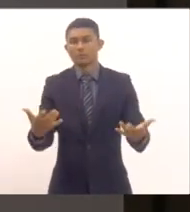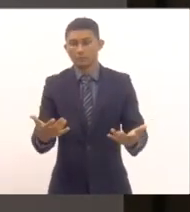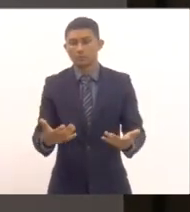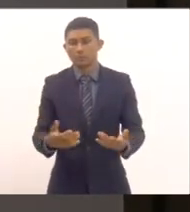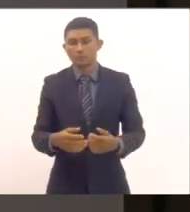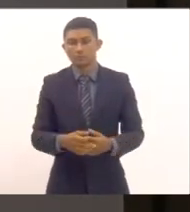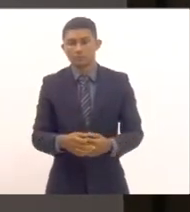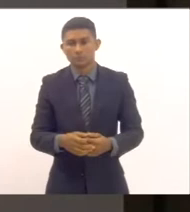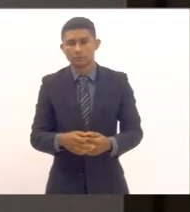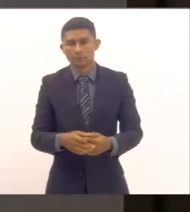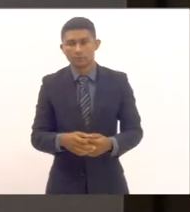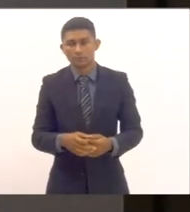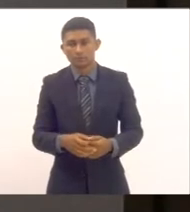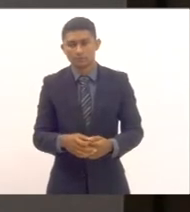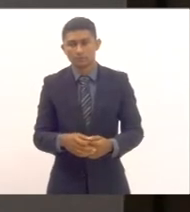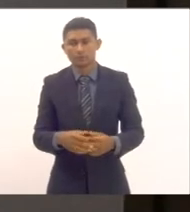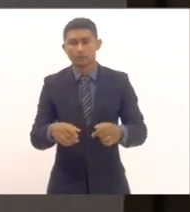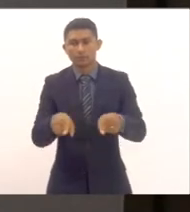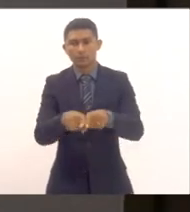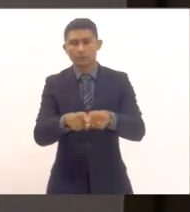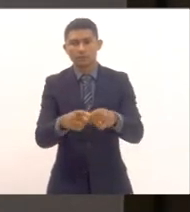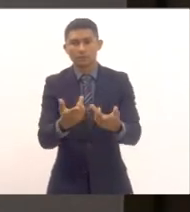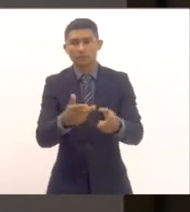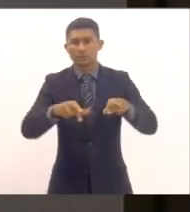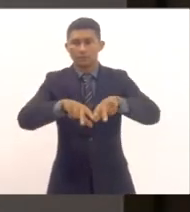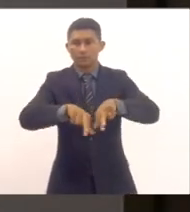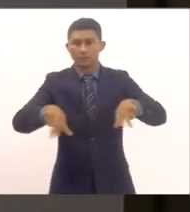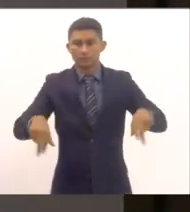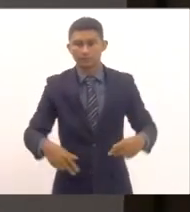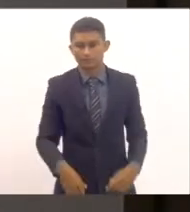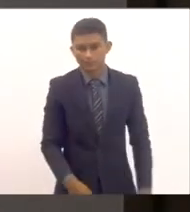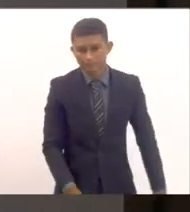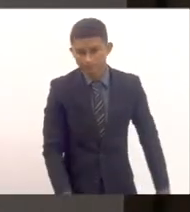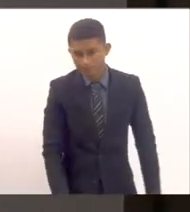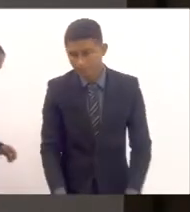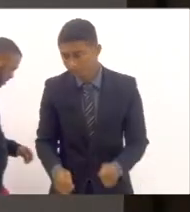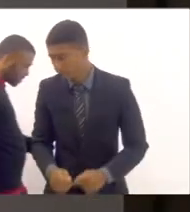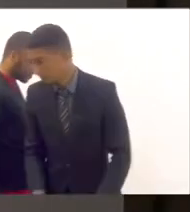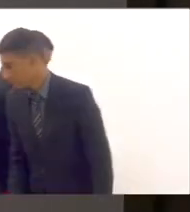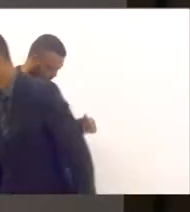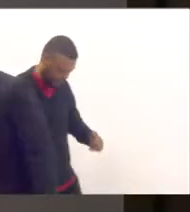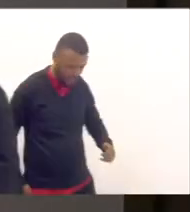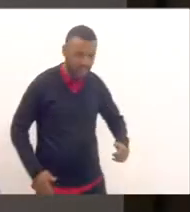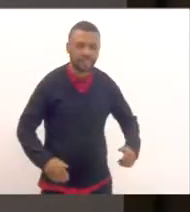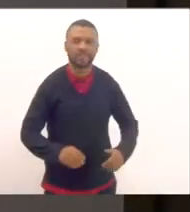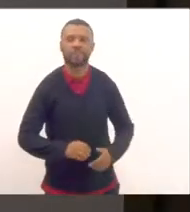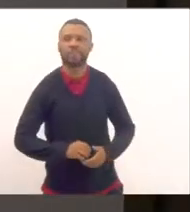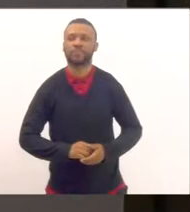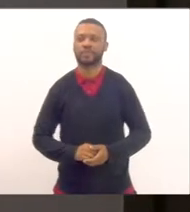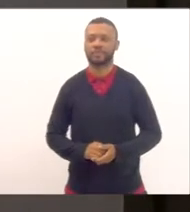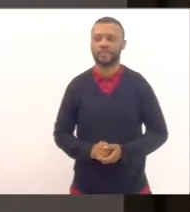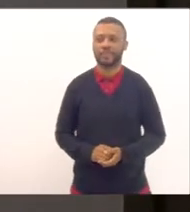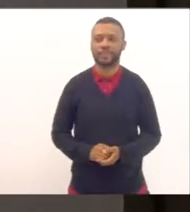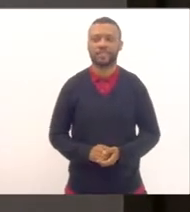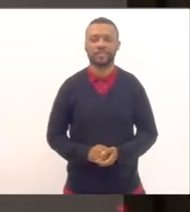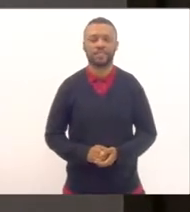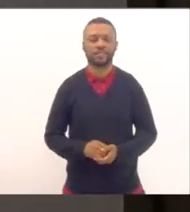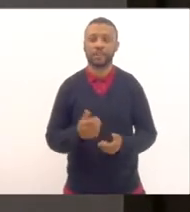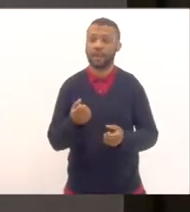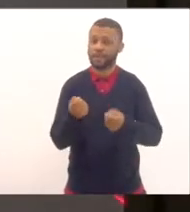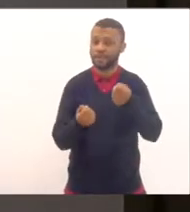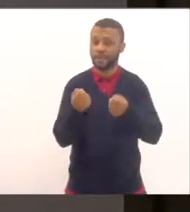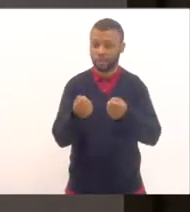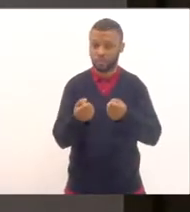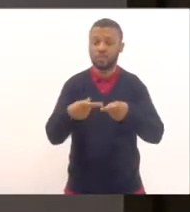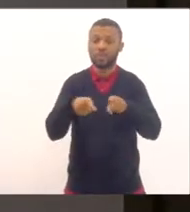cartões RioCard máquina de caça-níquel cartões magnéticos e outros outros itens veículos apreendidos